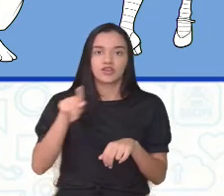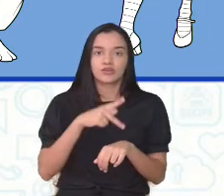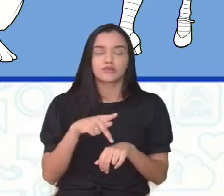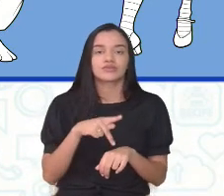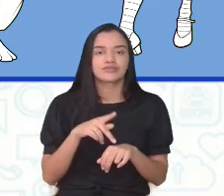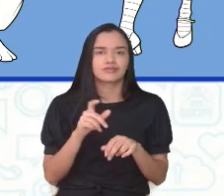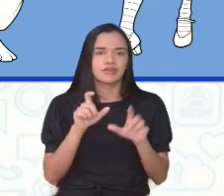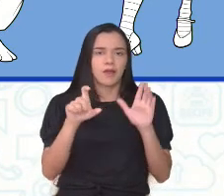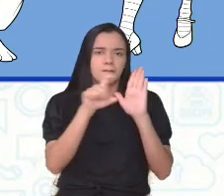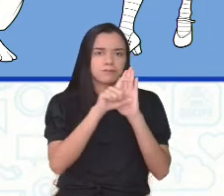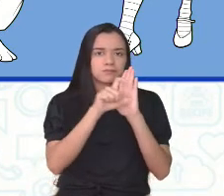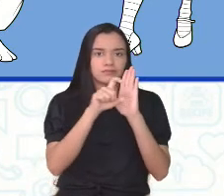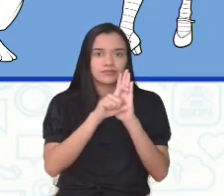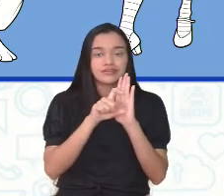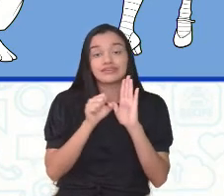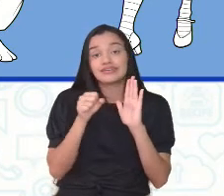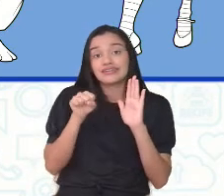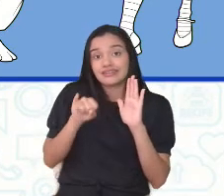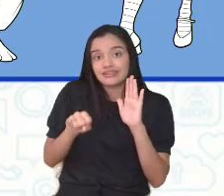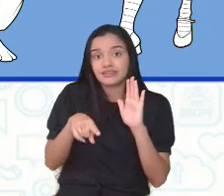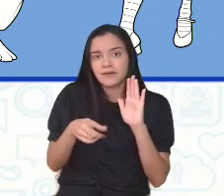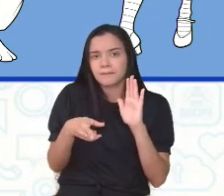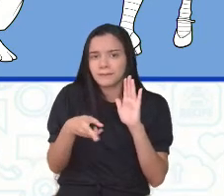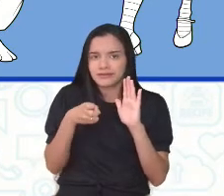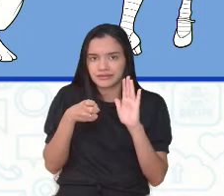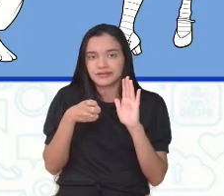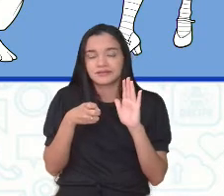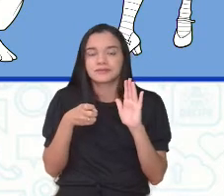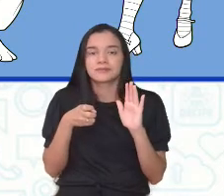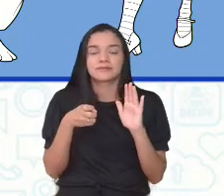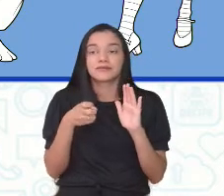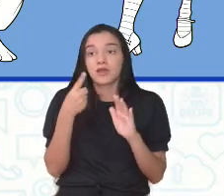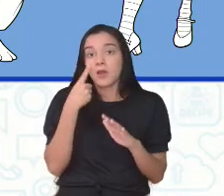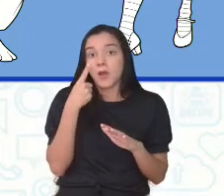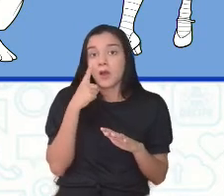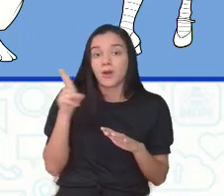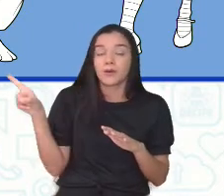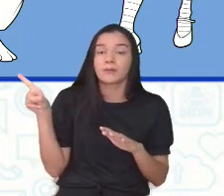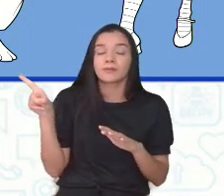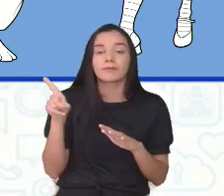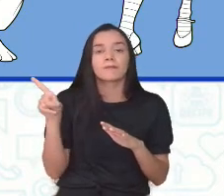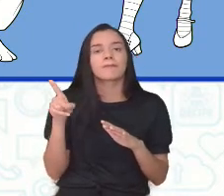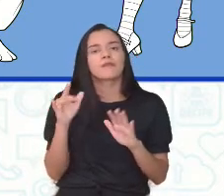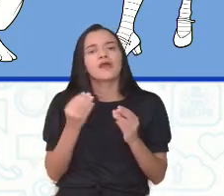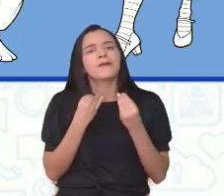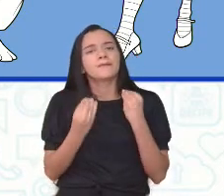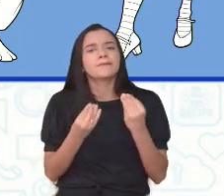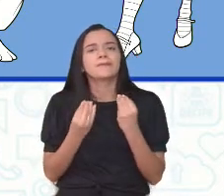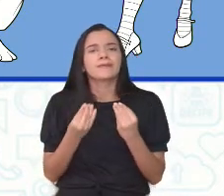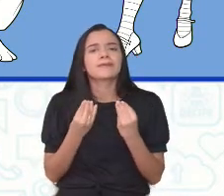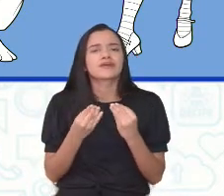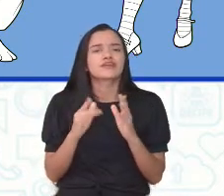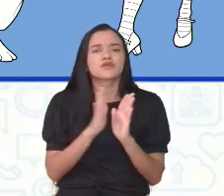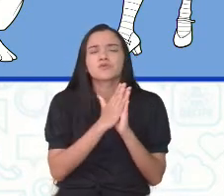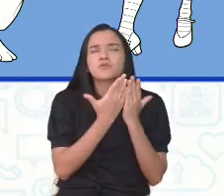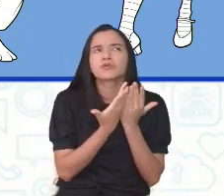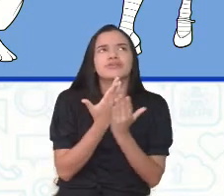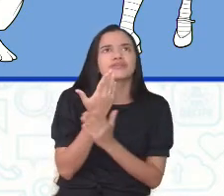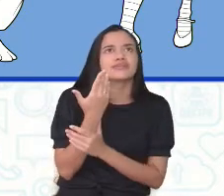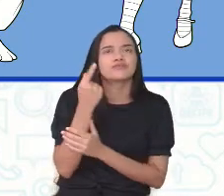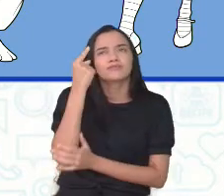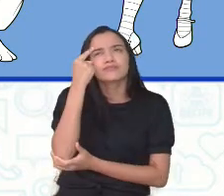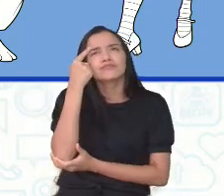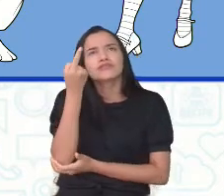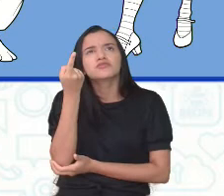a gente percebe essa voz do discurso, né? Ó, no trecho abaixo, para que serve um livro? Pensou Alice,